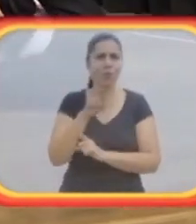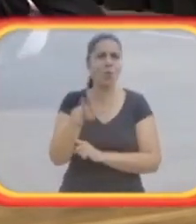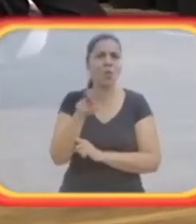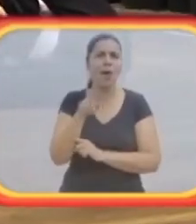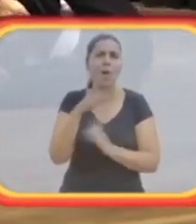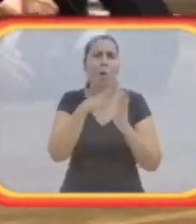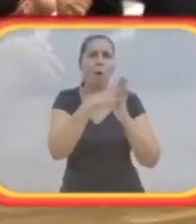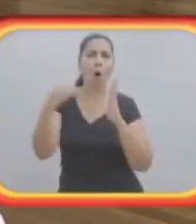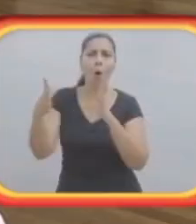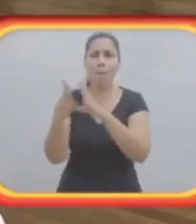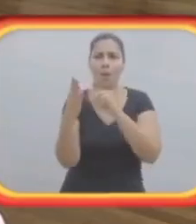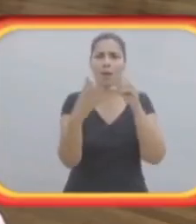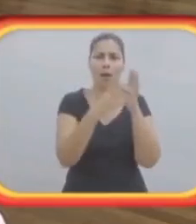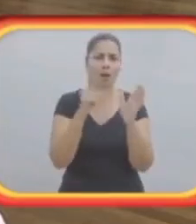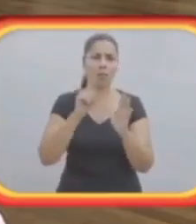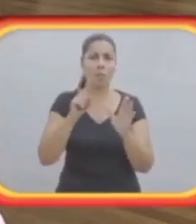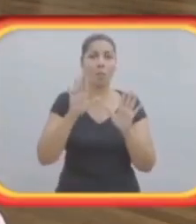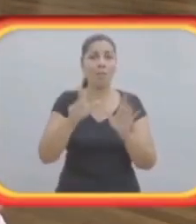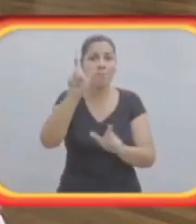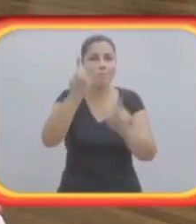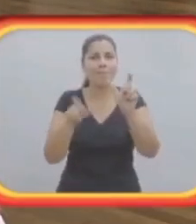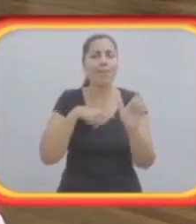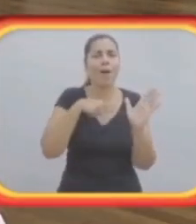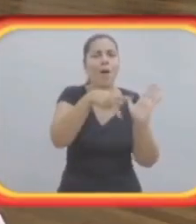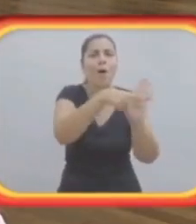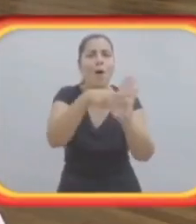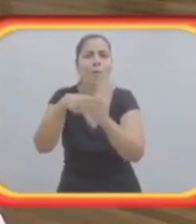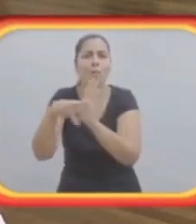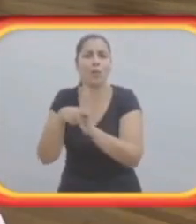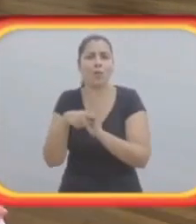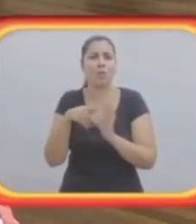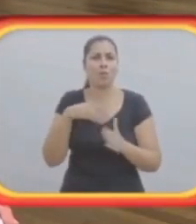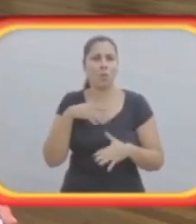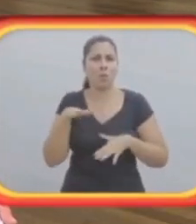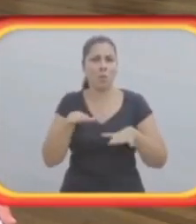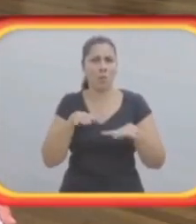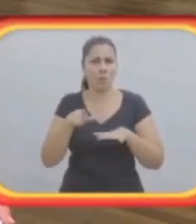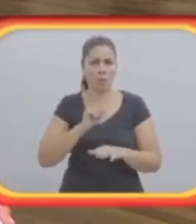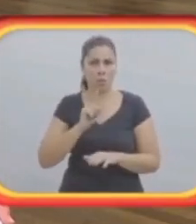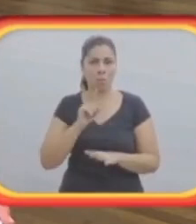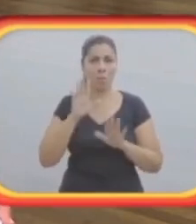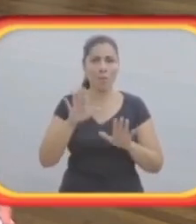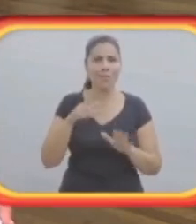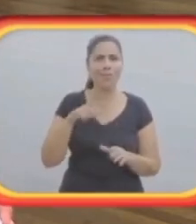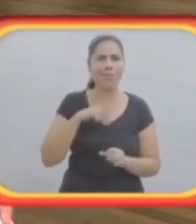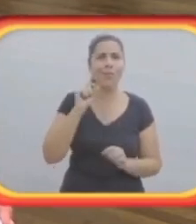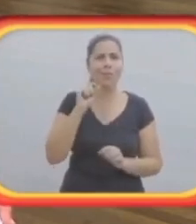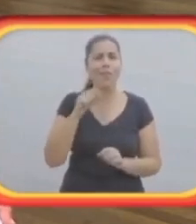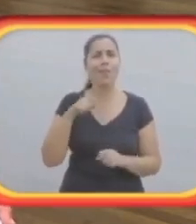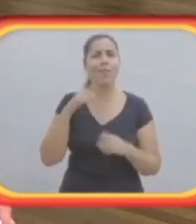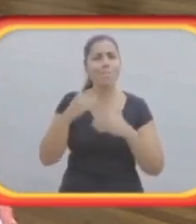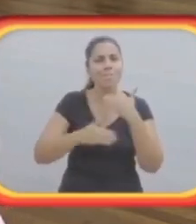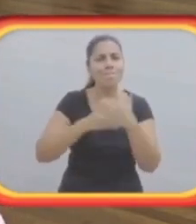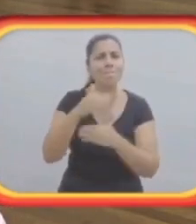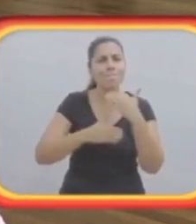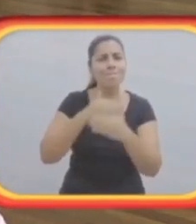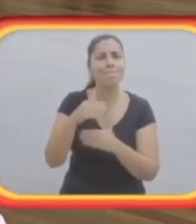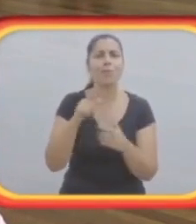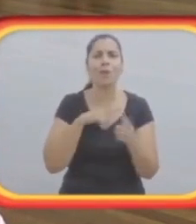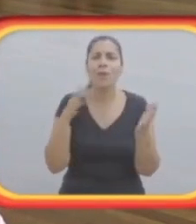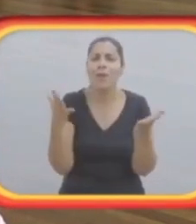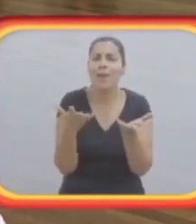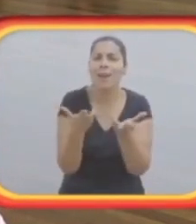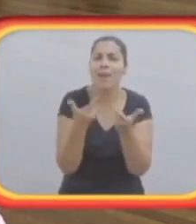numa determinada frase, que é uma sequência de movimentos, tem as minhas qualidades físicas. Rápido e lento,